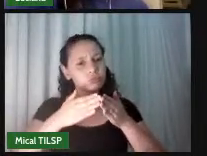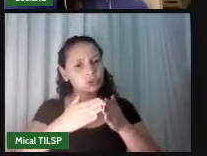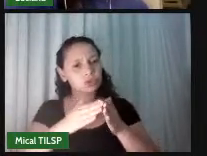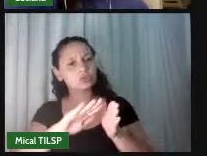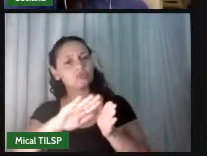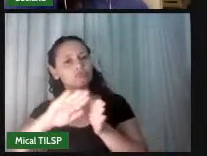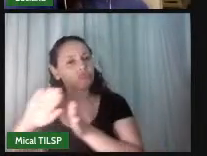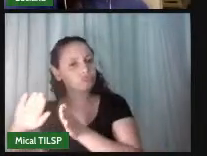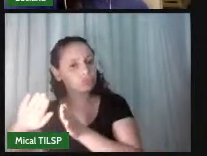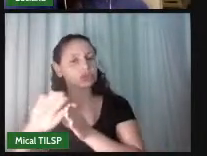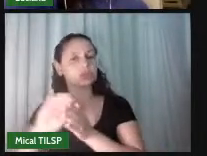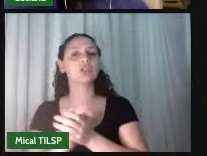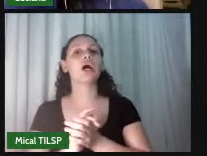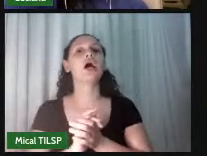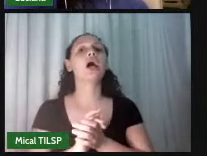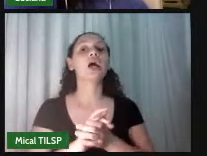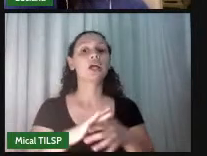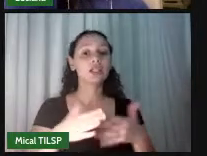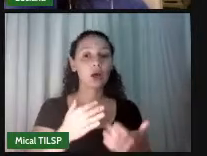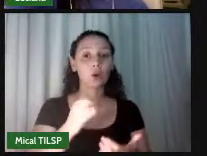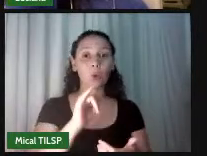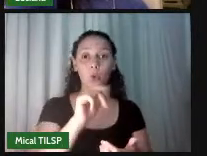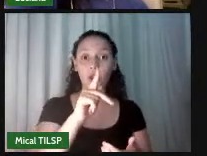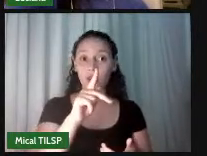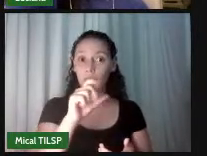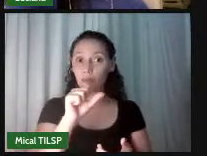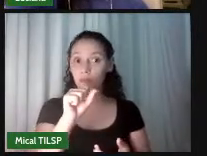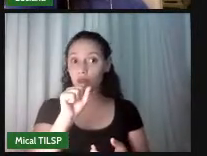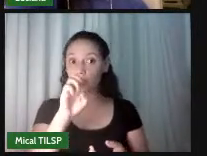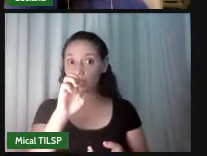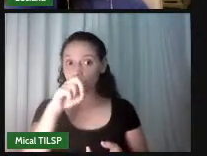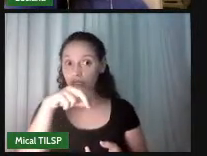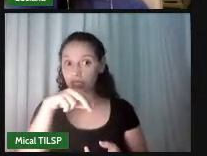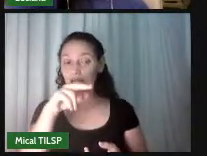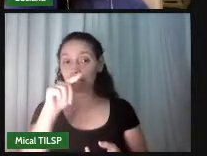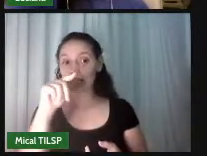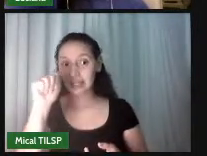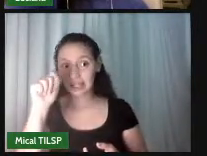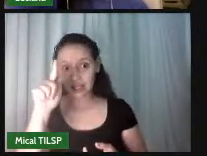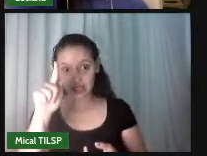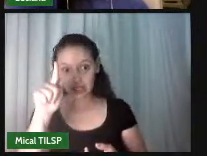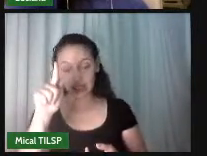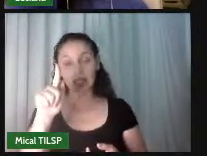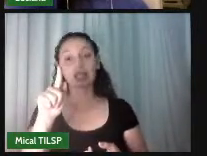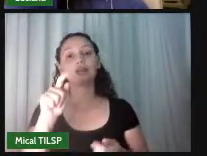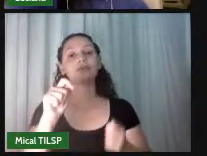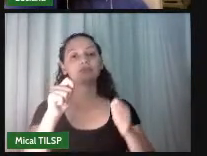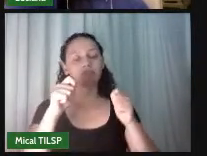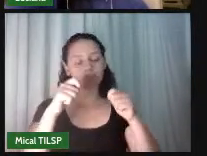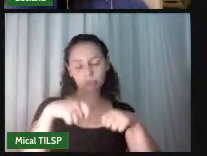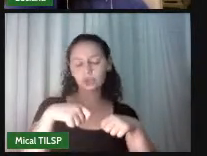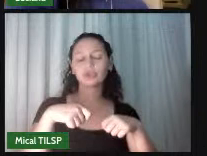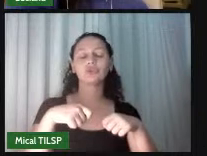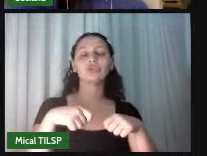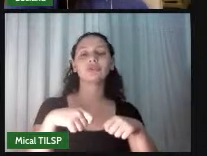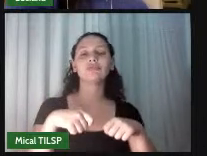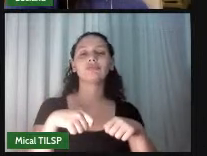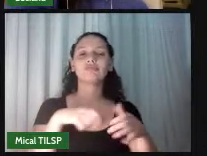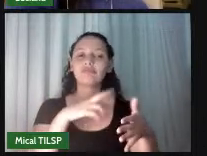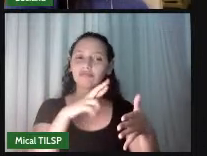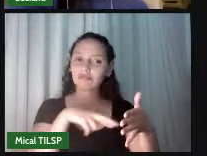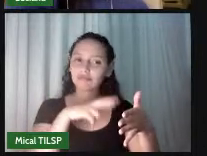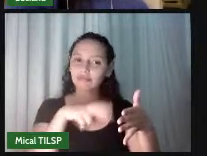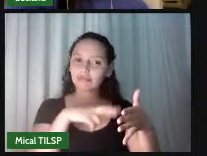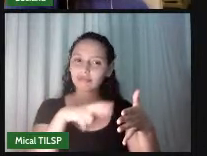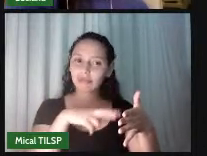esse serviço de perícia é desempenhado pelo IPSENG, tá, que é o Instituto de Previdência do Servidor do estado de Minas Gerais. Bem provável que haja